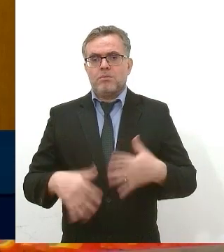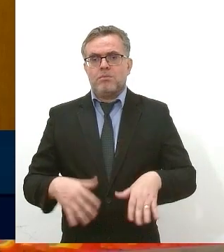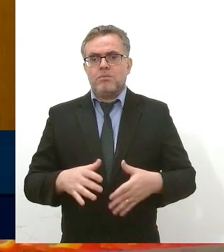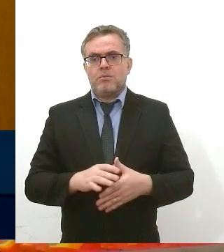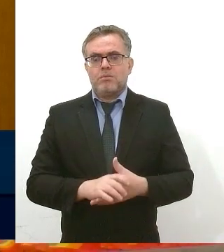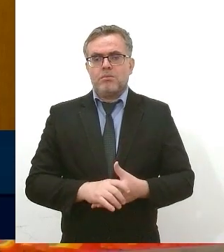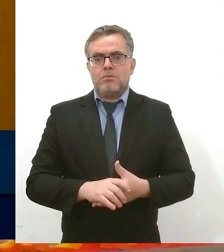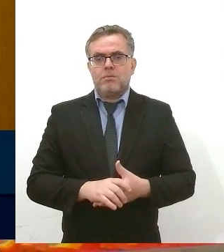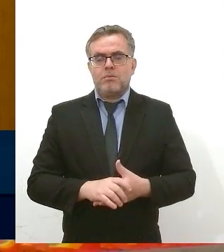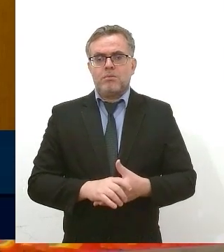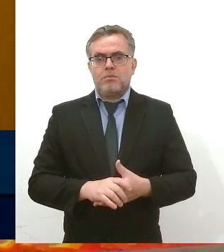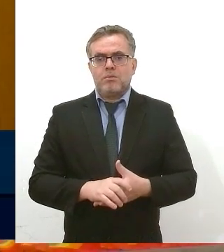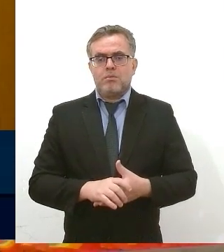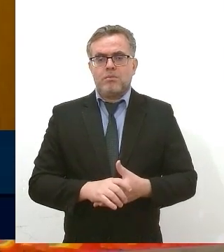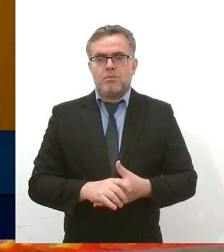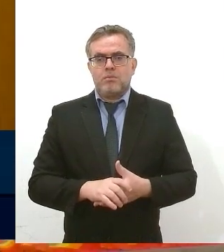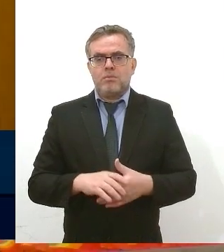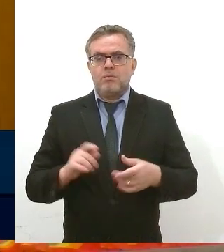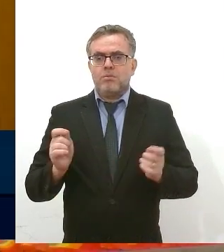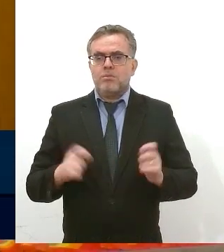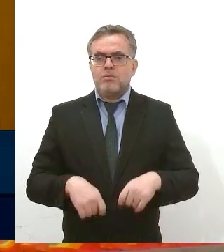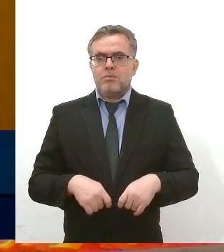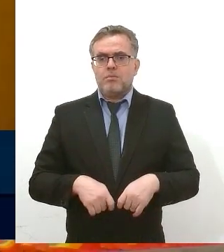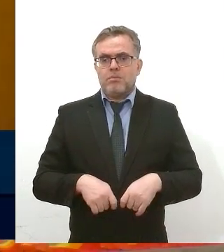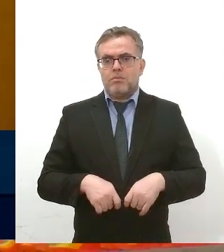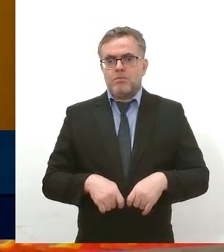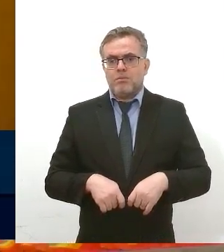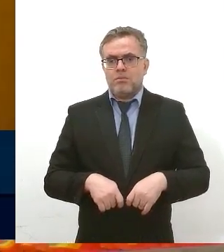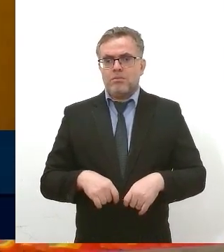E eu com medo, porque